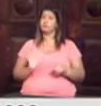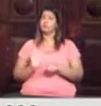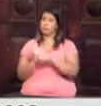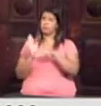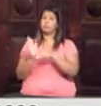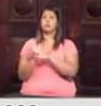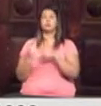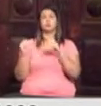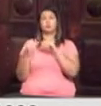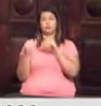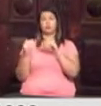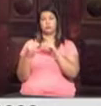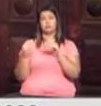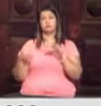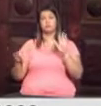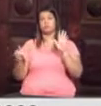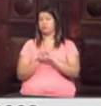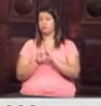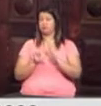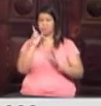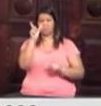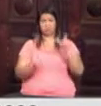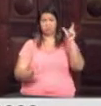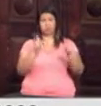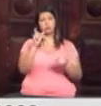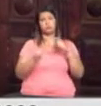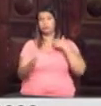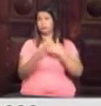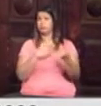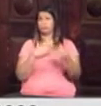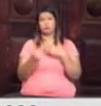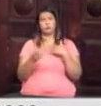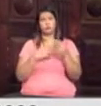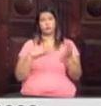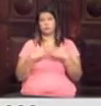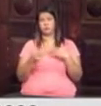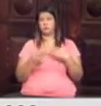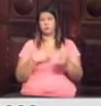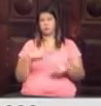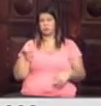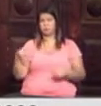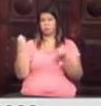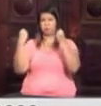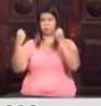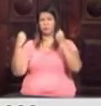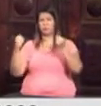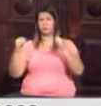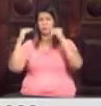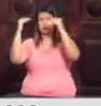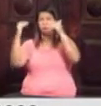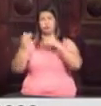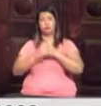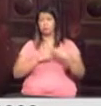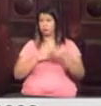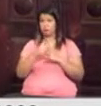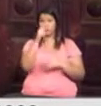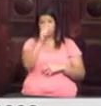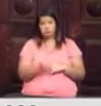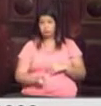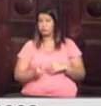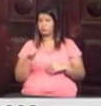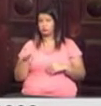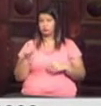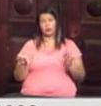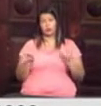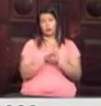a lei válida para qualquer um, para todos. Ninguém, por mais poderoso que possa parecer, está acima da